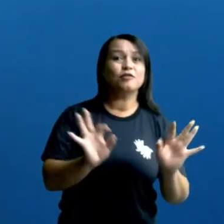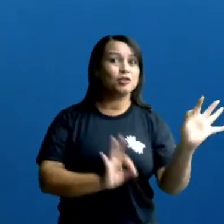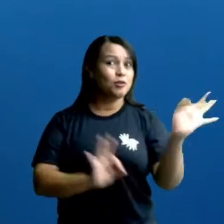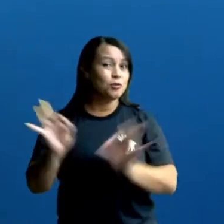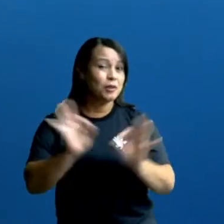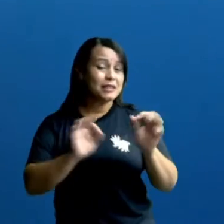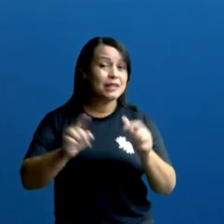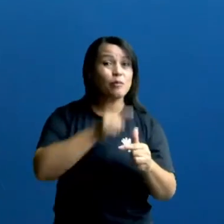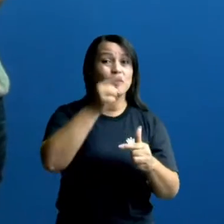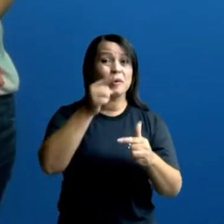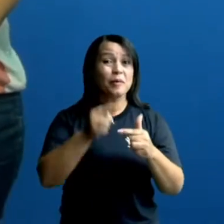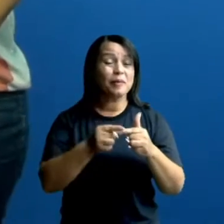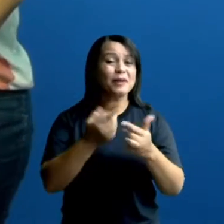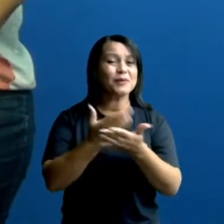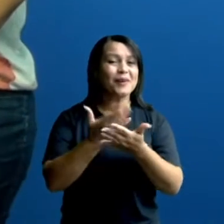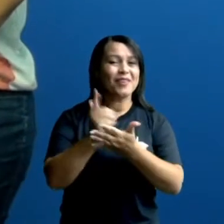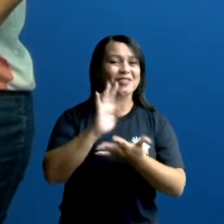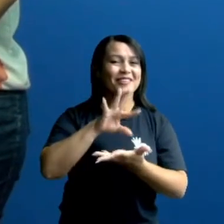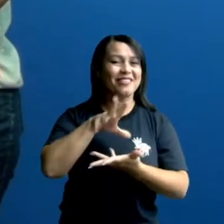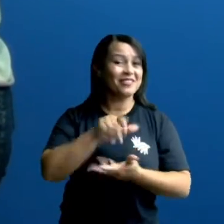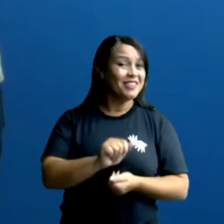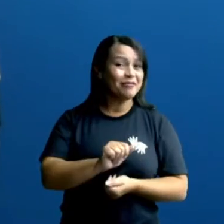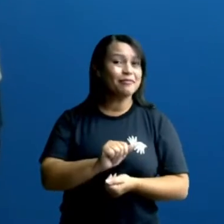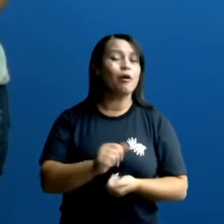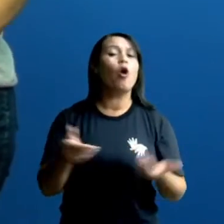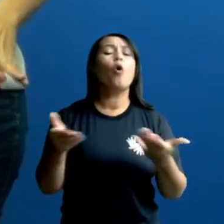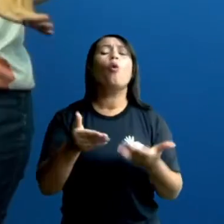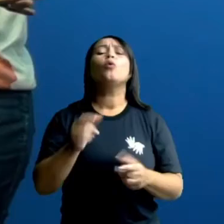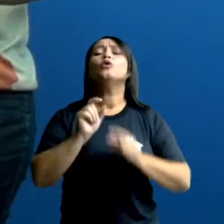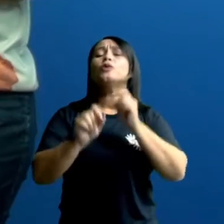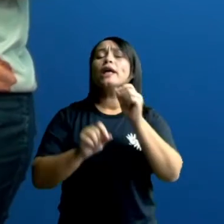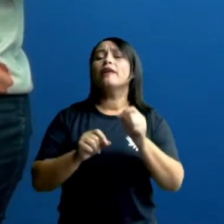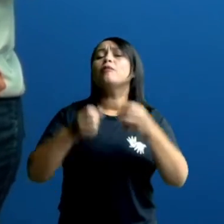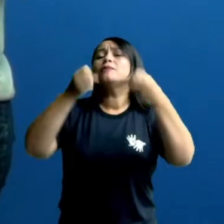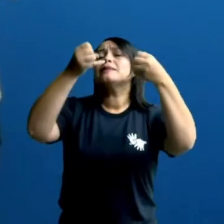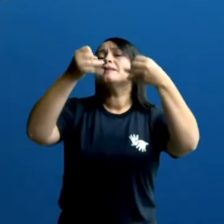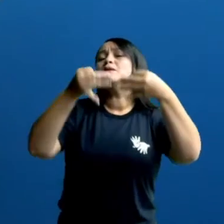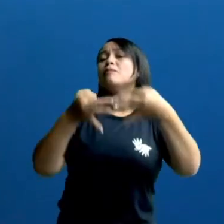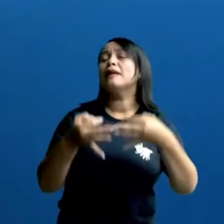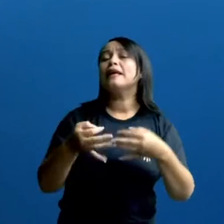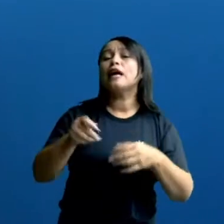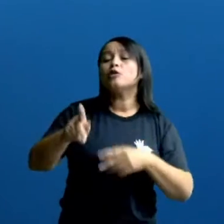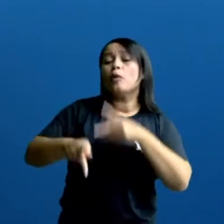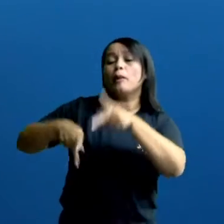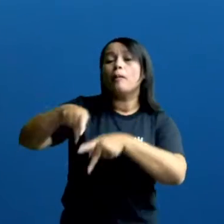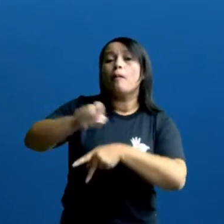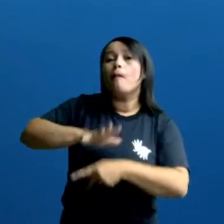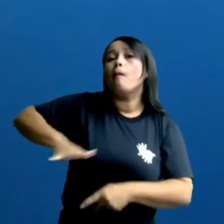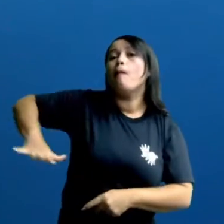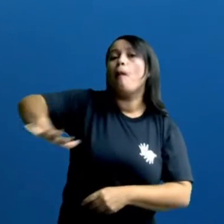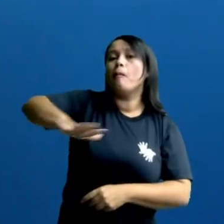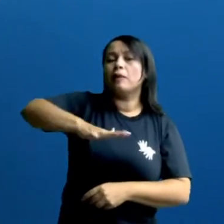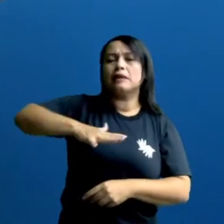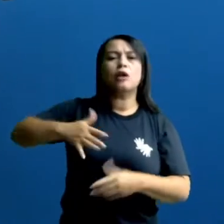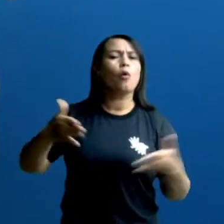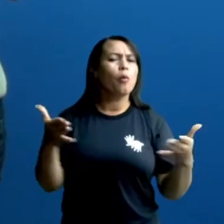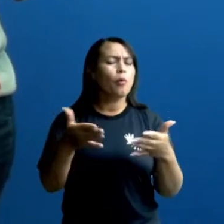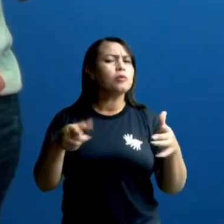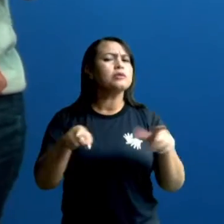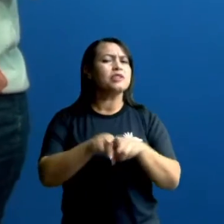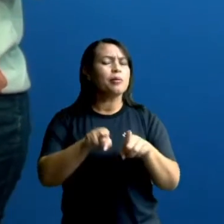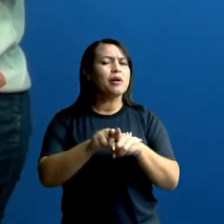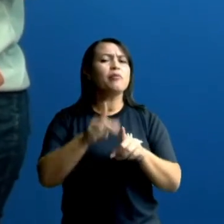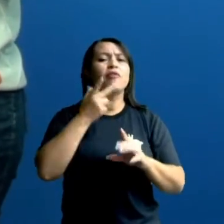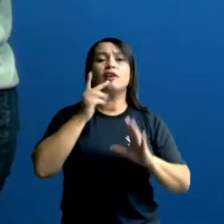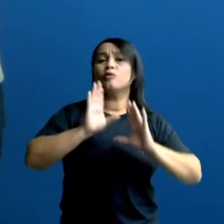Preparados para mais uma aula de geografia? Hoje nós vamos falar sobre população e hoje a gente vai falar sobre